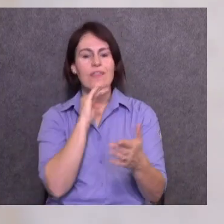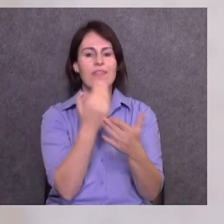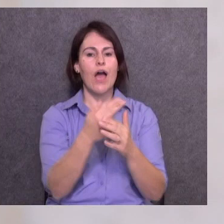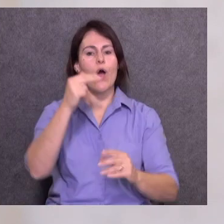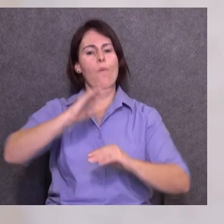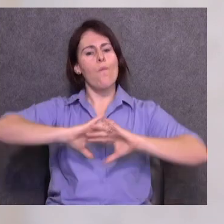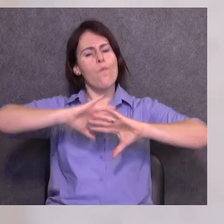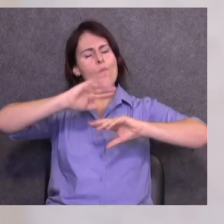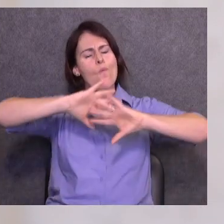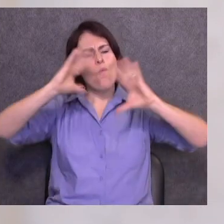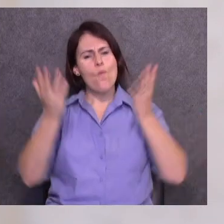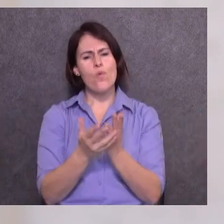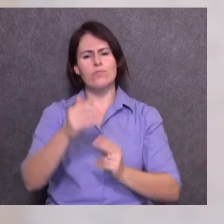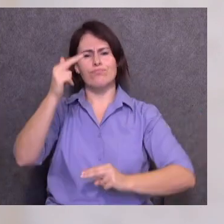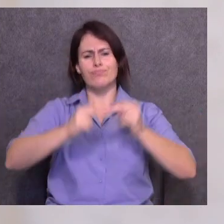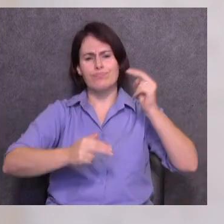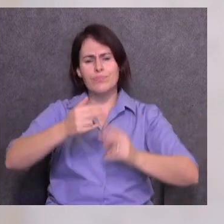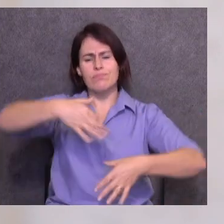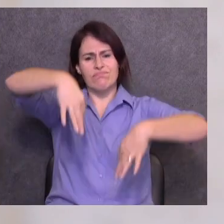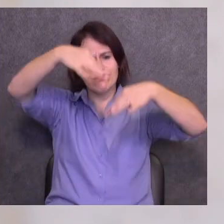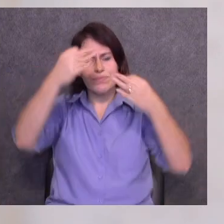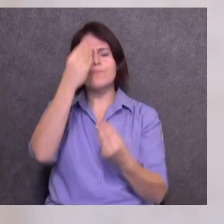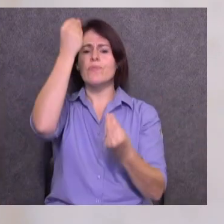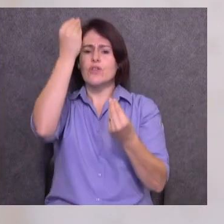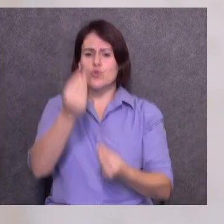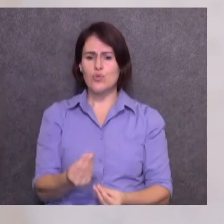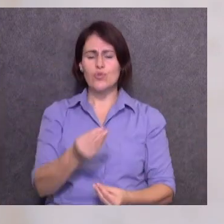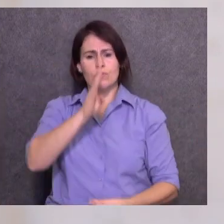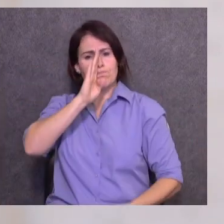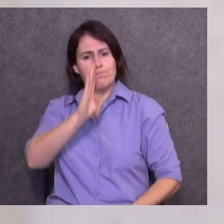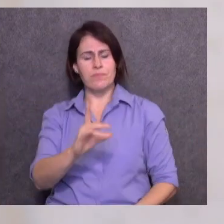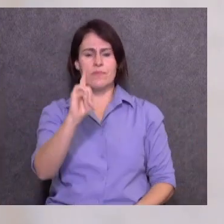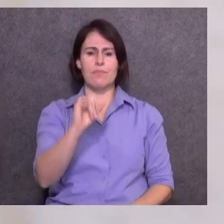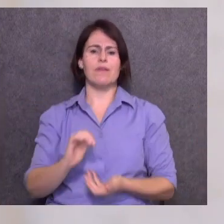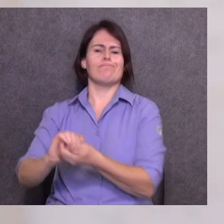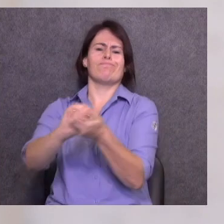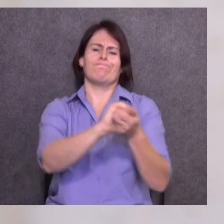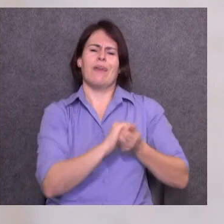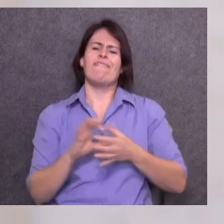mundo mais justo, mais fraterno, mais inclusivo,